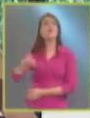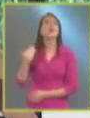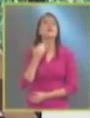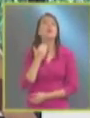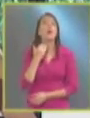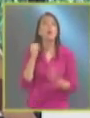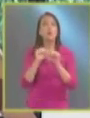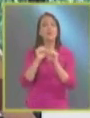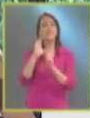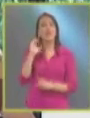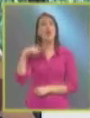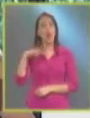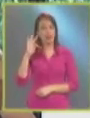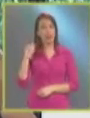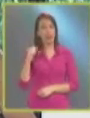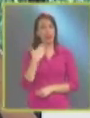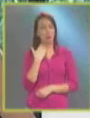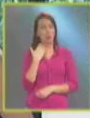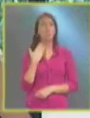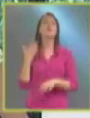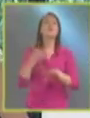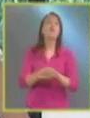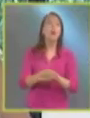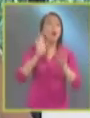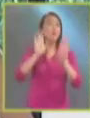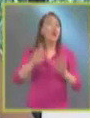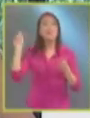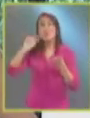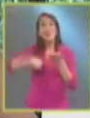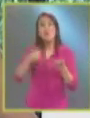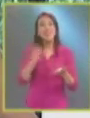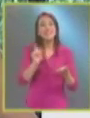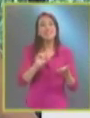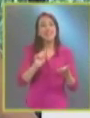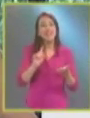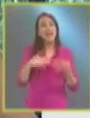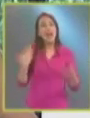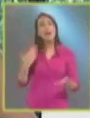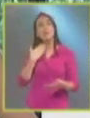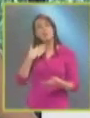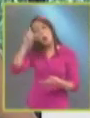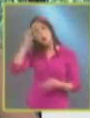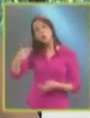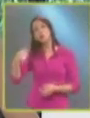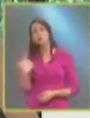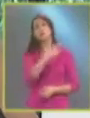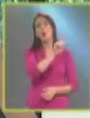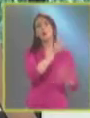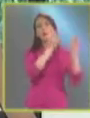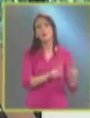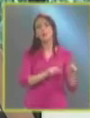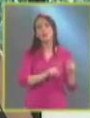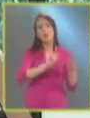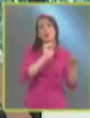banco e por eu não assinar, eles queriam que eu abrisse a conta no nome de outra pessoa. Aí eu